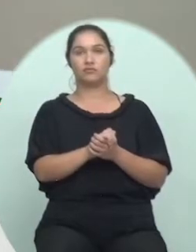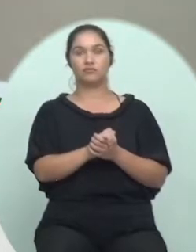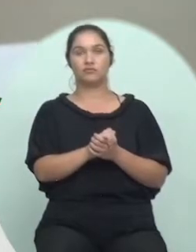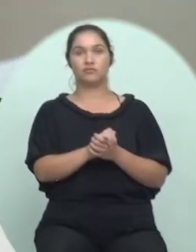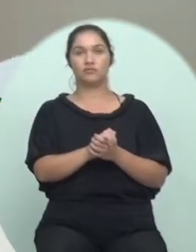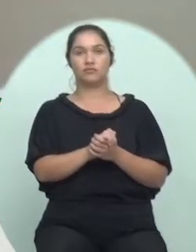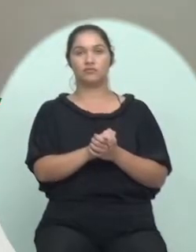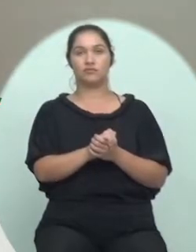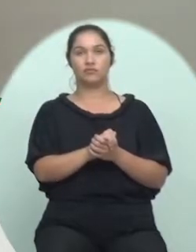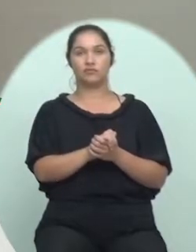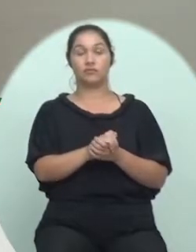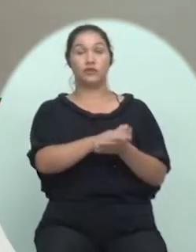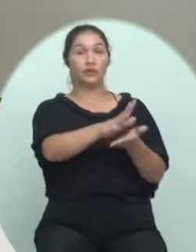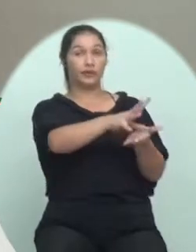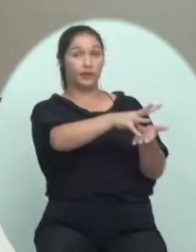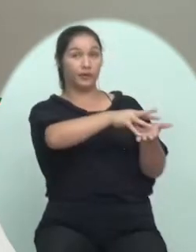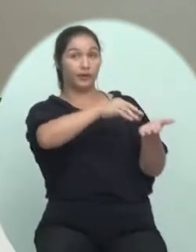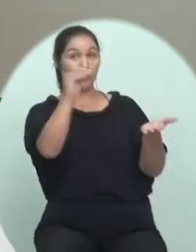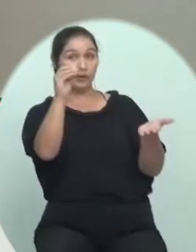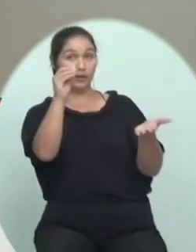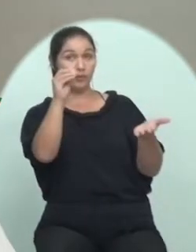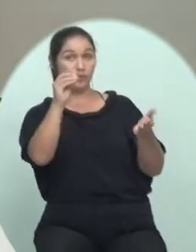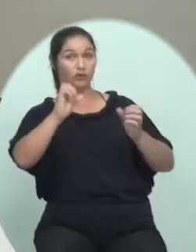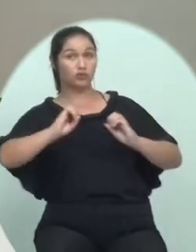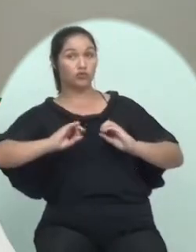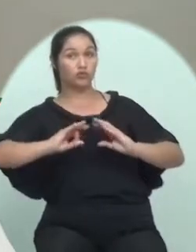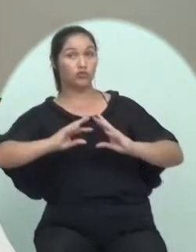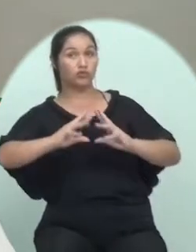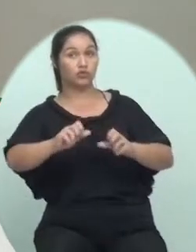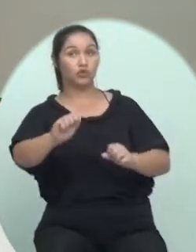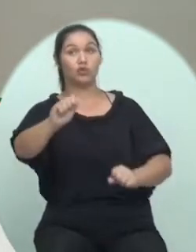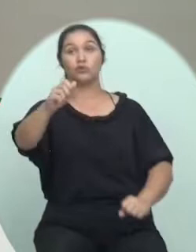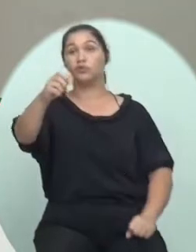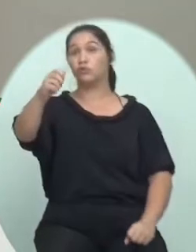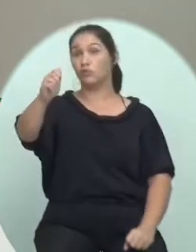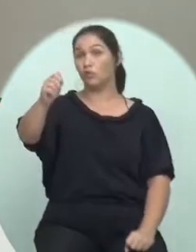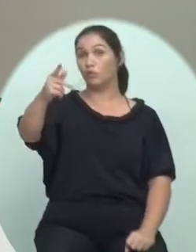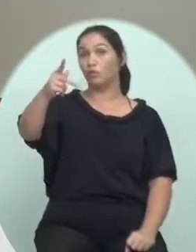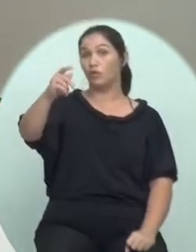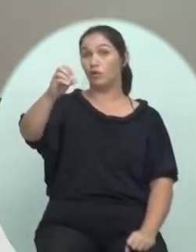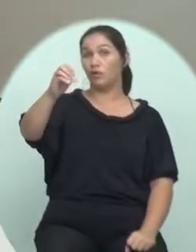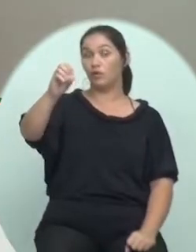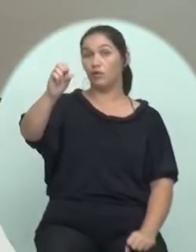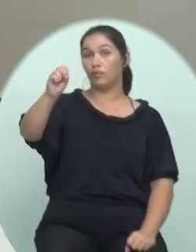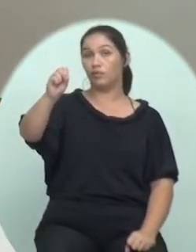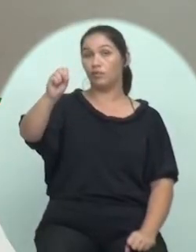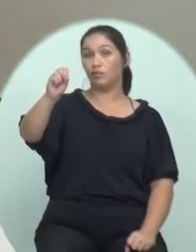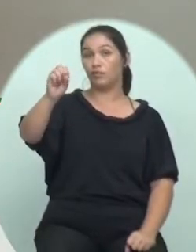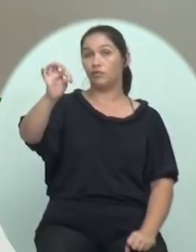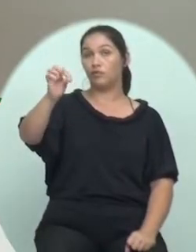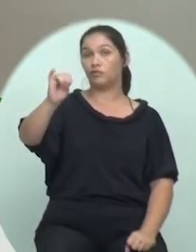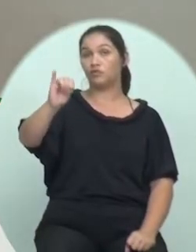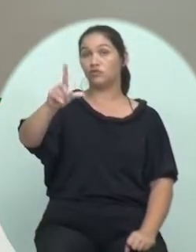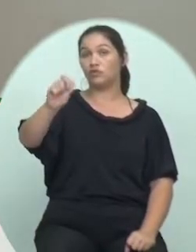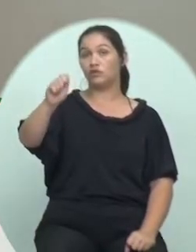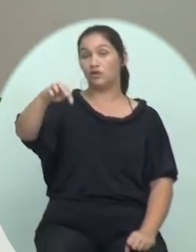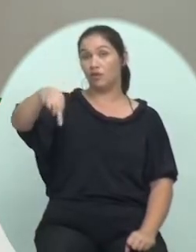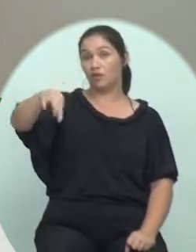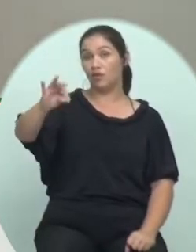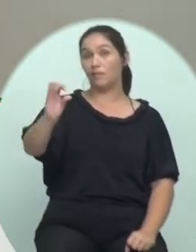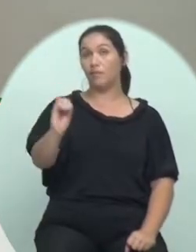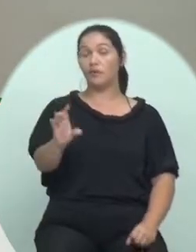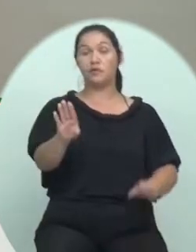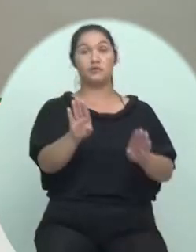nos informado através de cópia, todos os apostilamentos realizados e também todos os aditivos, os contratos, enfim, todas